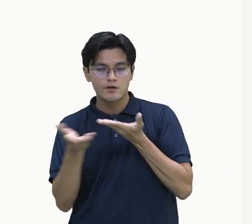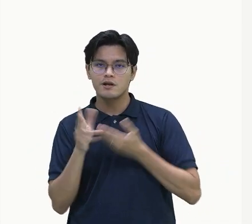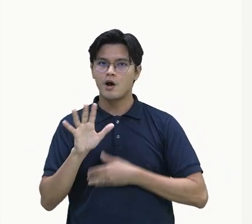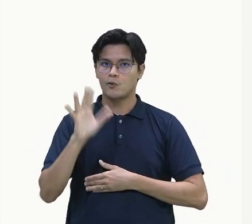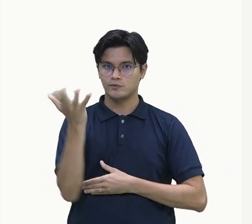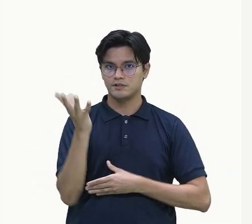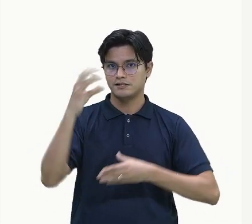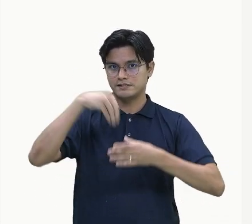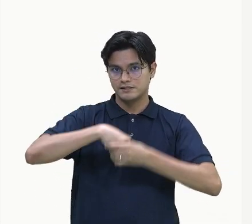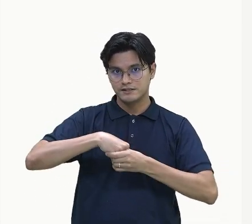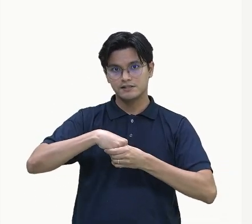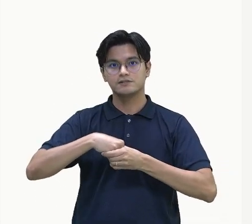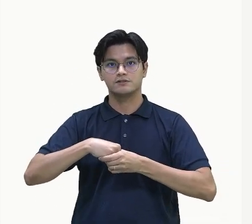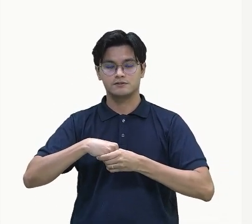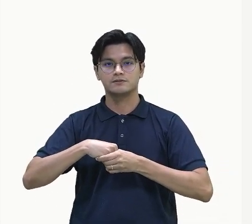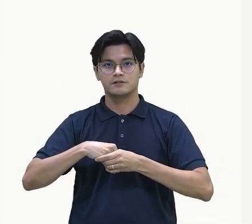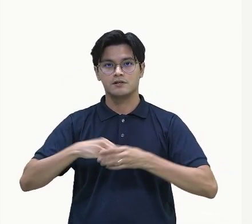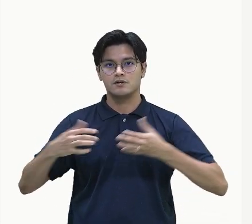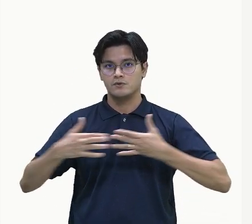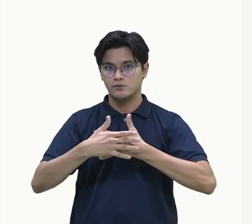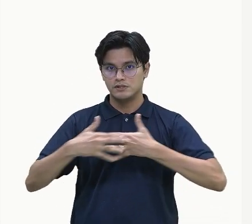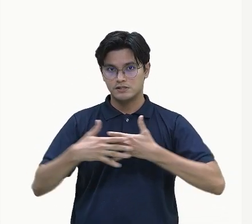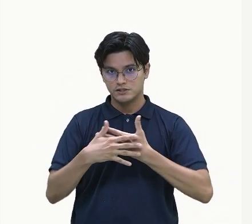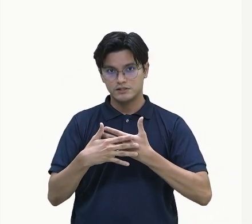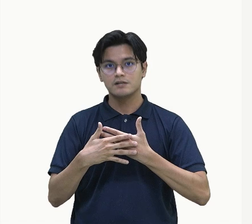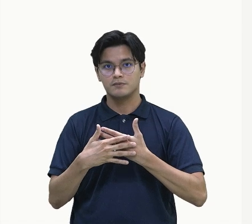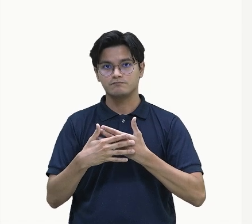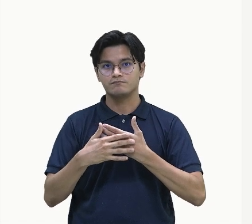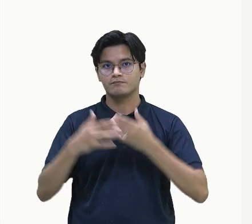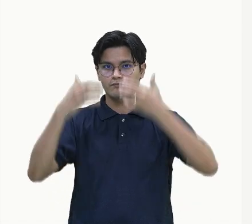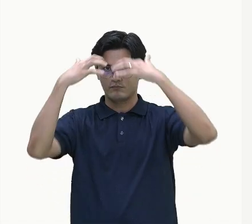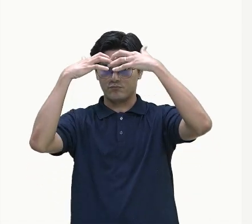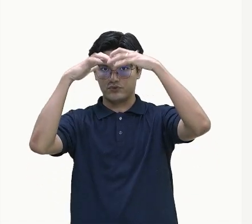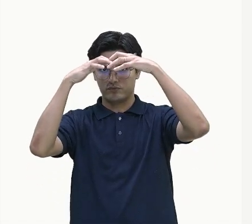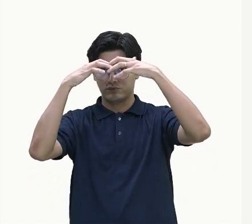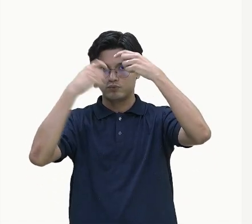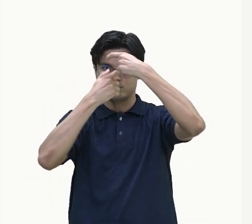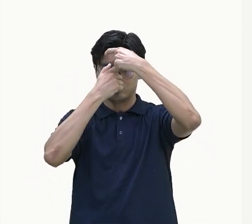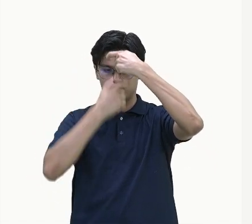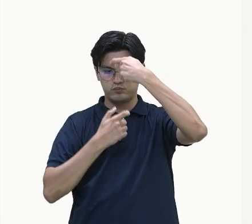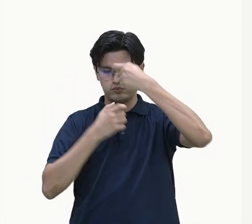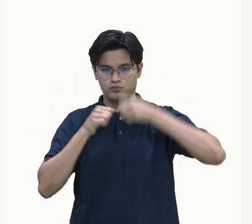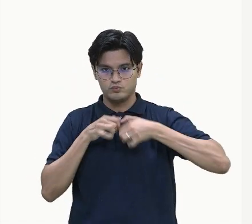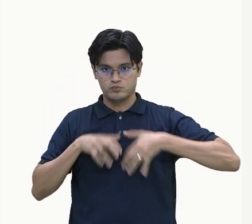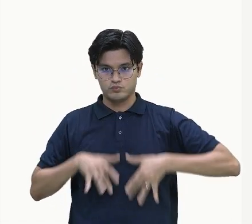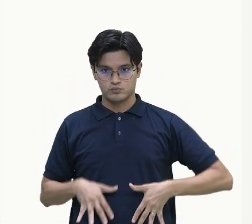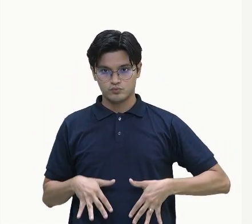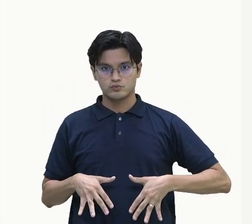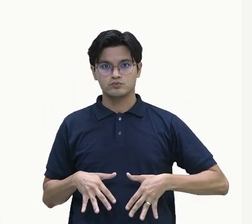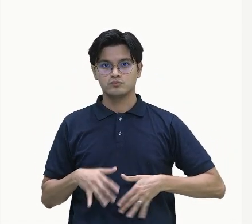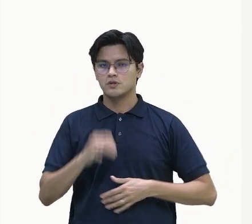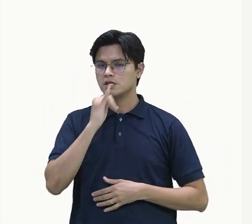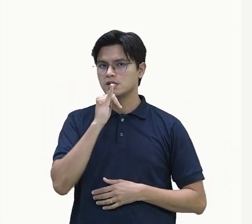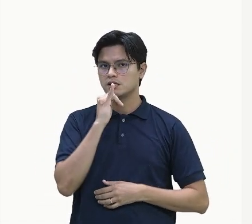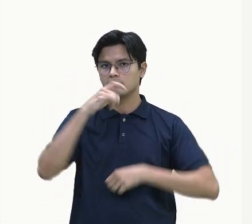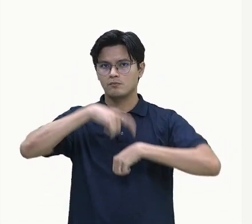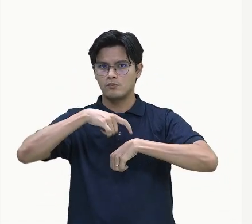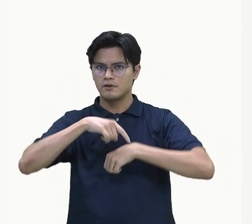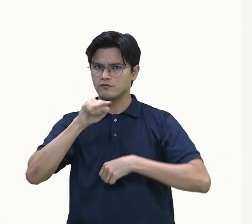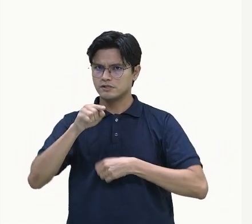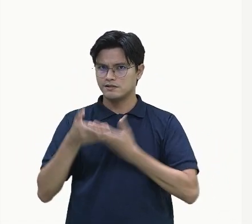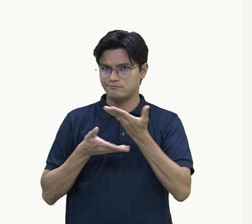nervoso entre os sistemas, dentro do próprio corpo, e quando você faz a interação com o meio, jogar bola, fazer